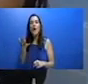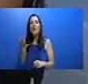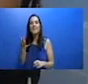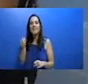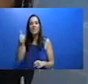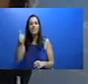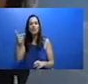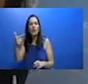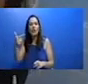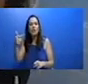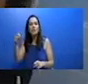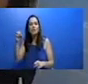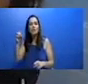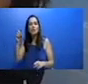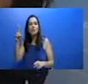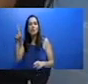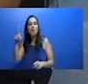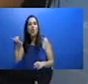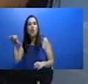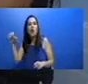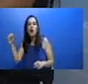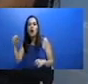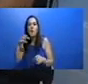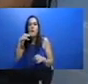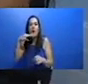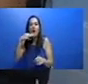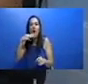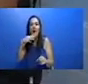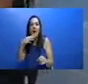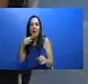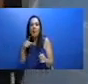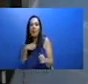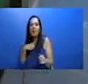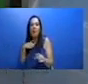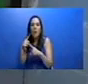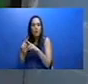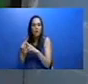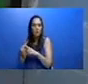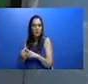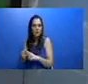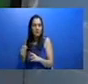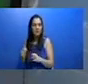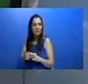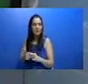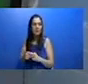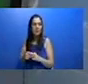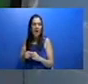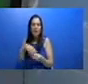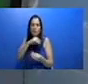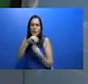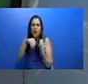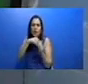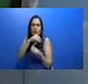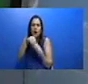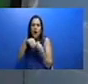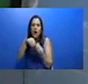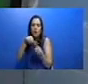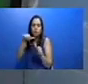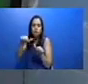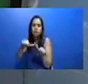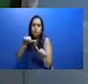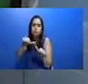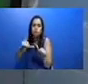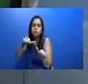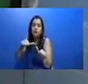Então, vocês vão contar tudo, ou pegar já o resultado daqui e transformar em dúzias, ou seja, agrupar